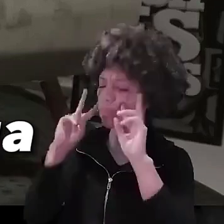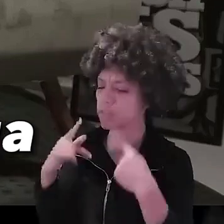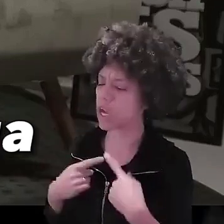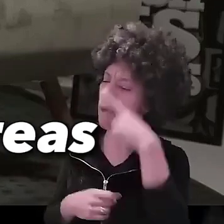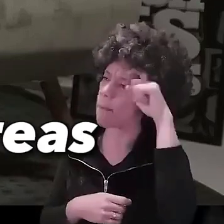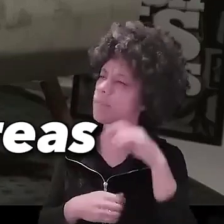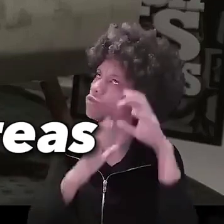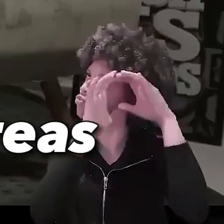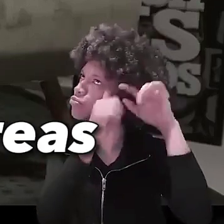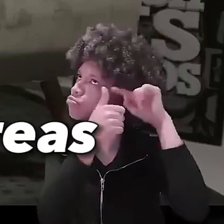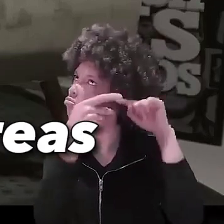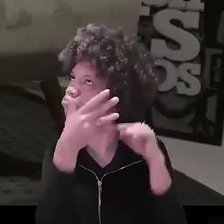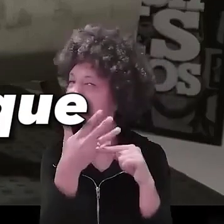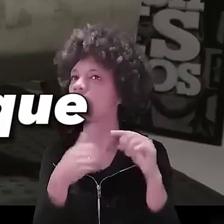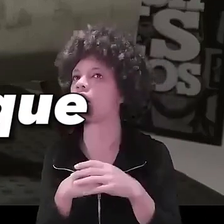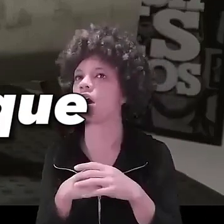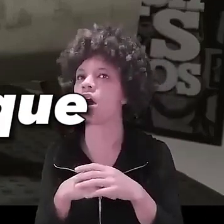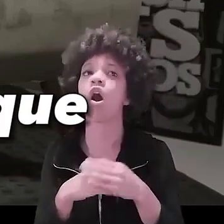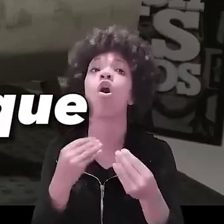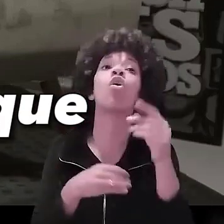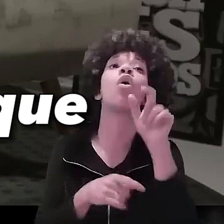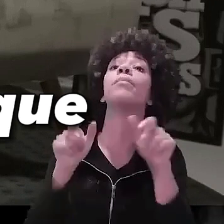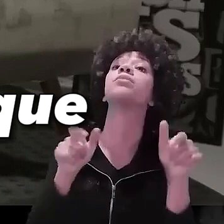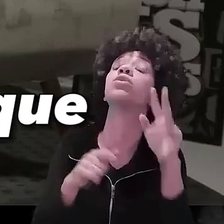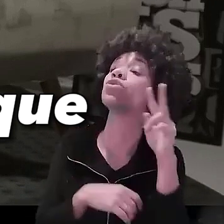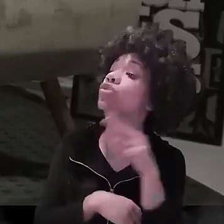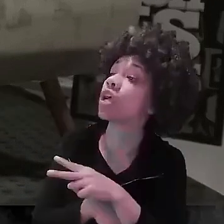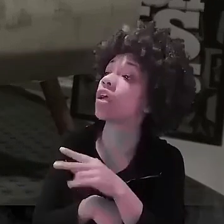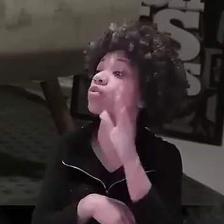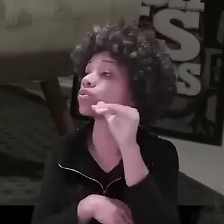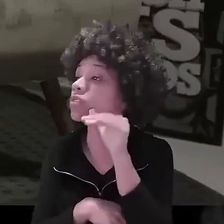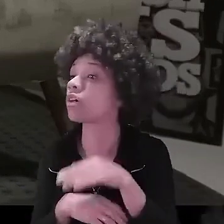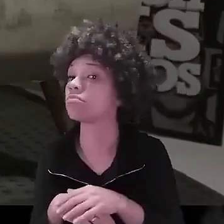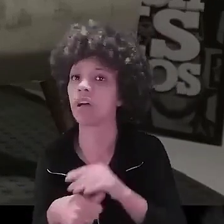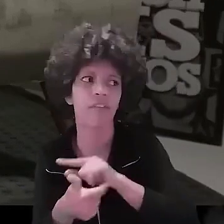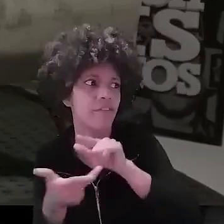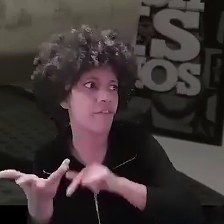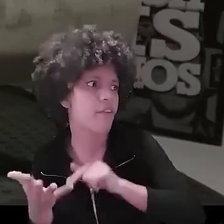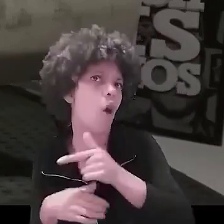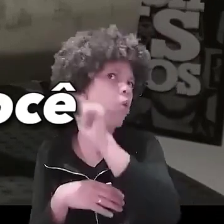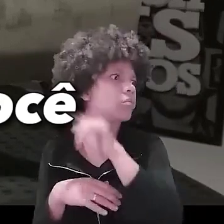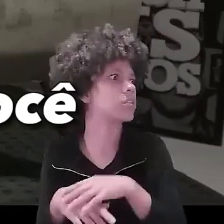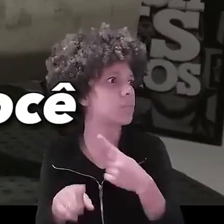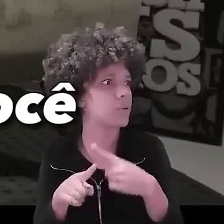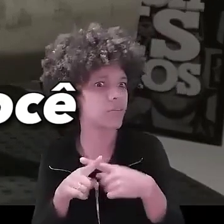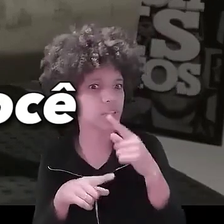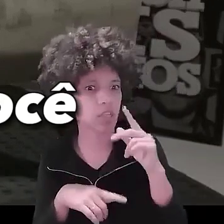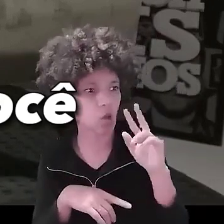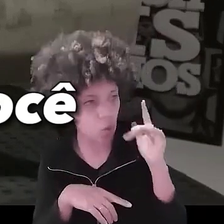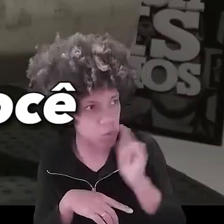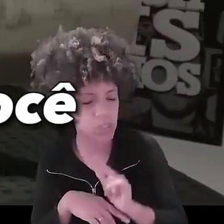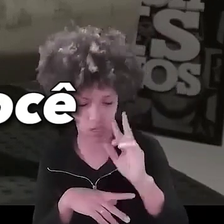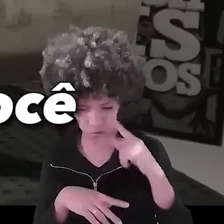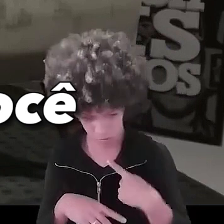que você se enxerga, Maurício? Vai acender umas áreas. Aí você pergunta assim, como é que o pessoal lá te enxerga? Seus funcionários e tal. Vai acender outras, porque você consegue ver